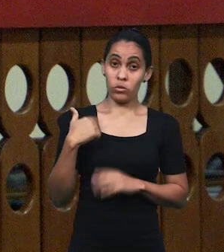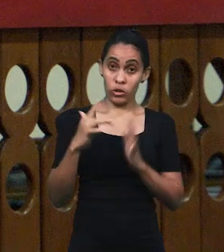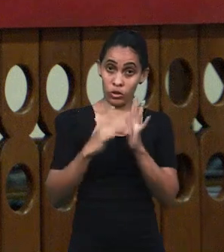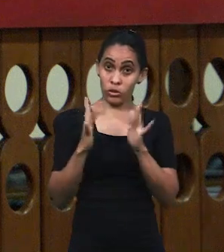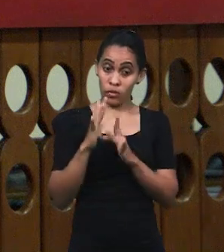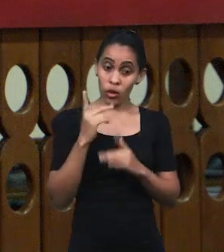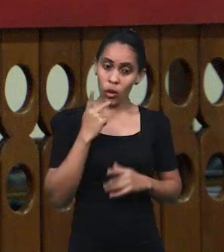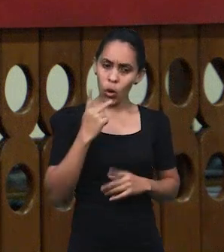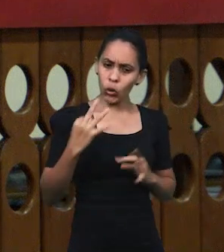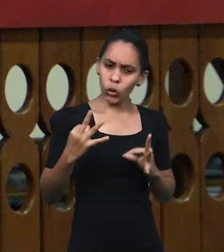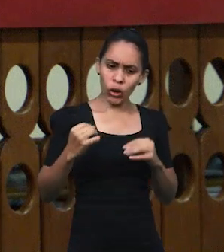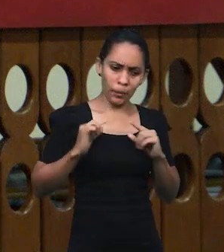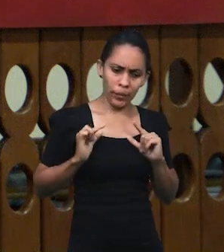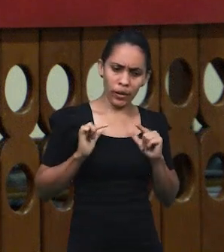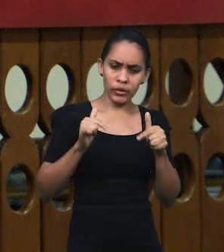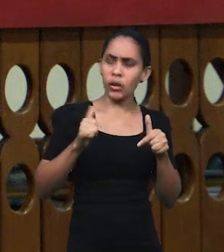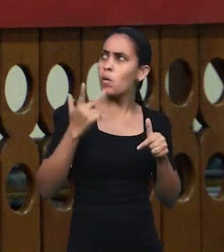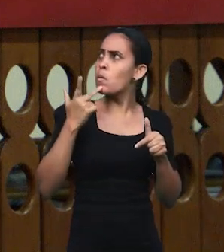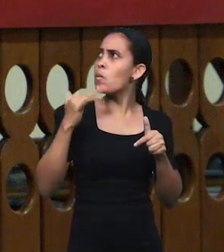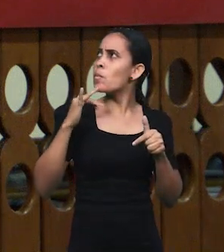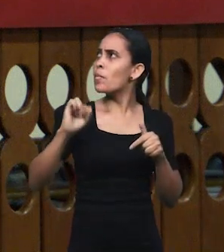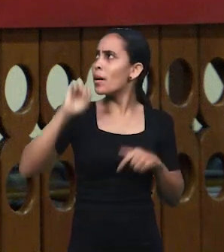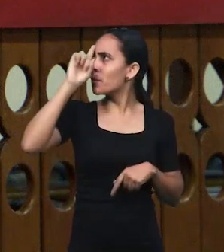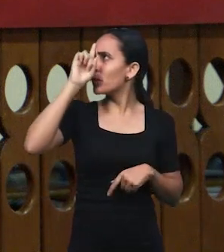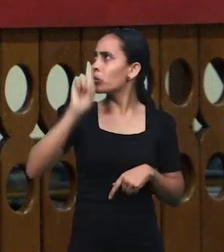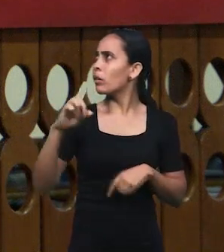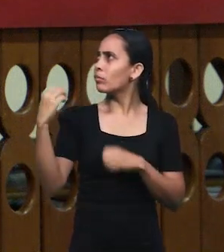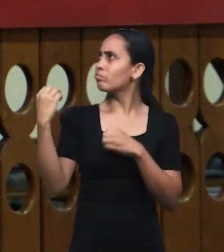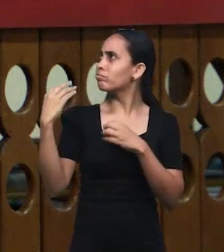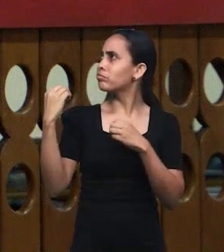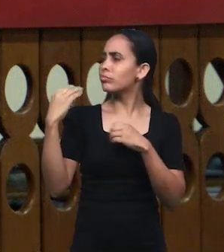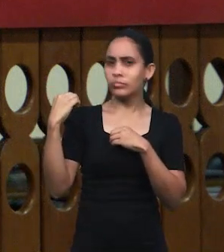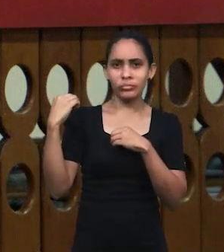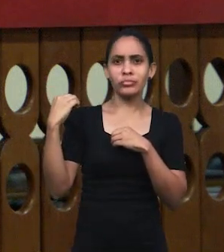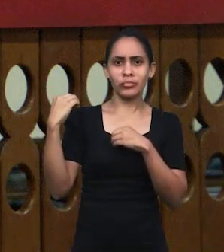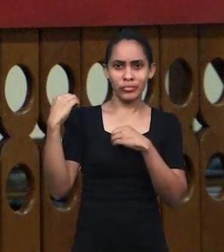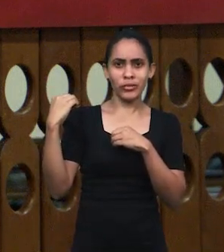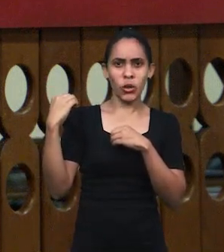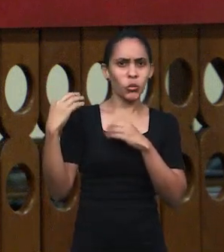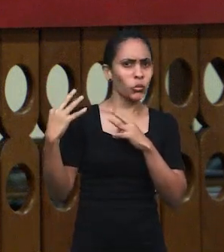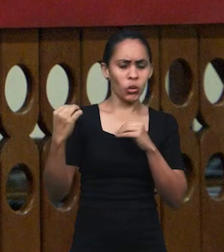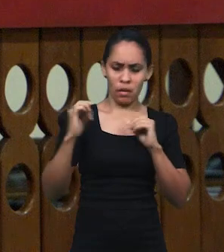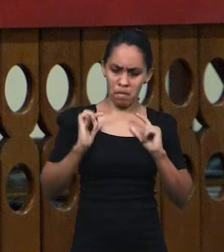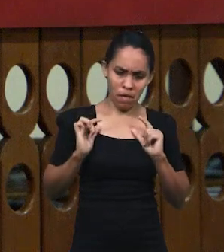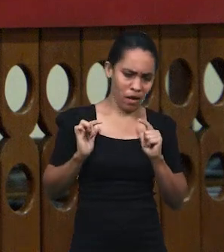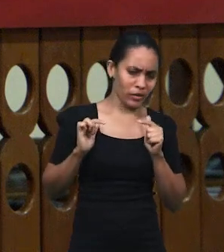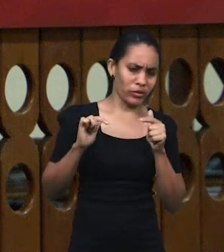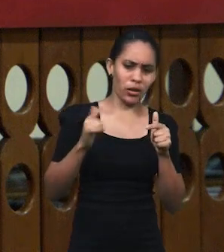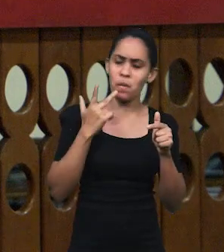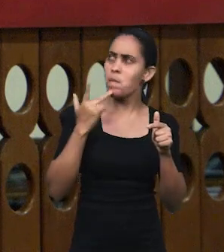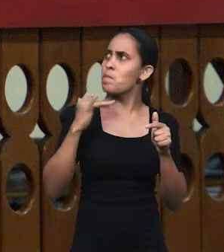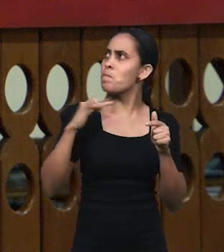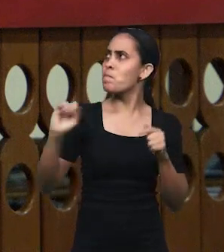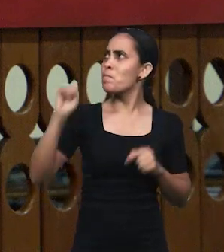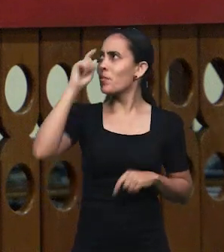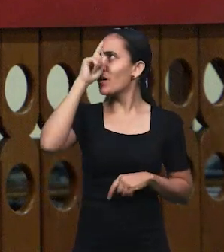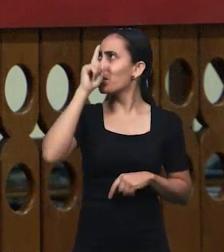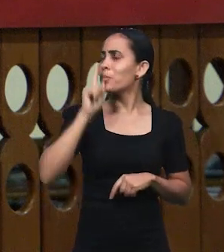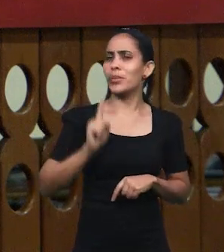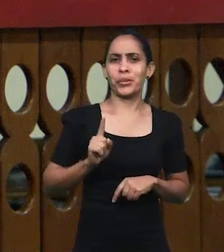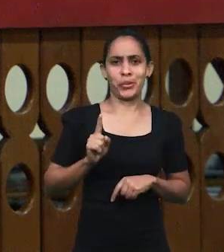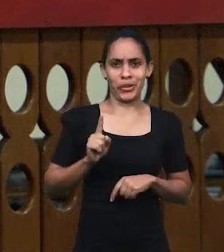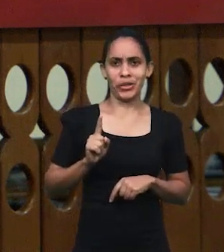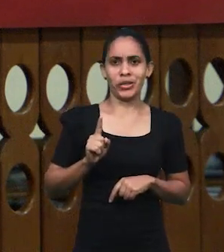que mandou. Tudo que eu faço, eu aprendi com o Pai. Tudo que eu faço, foi como o